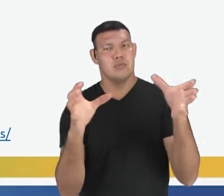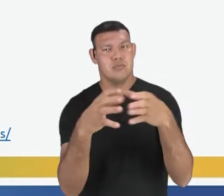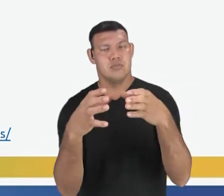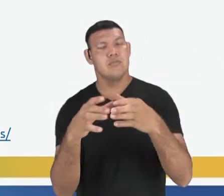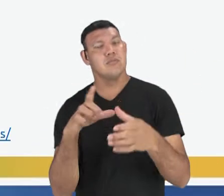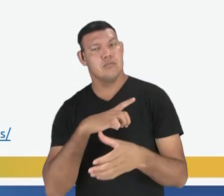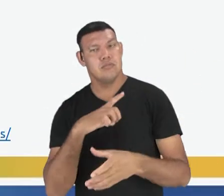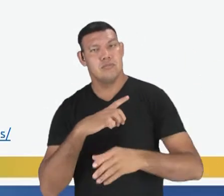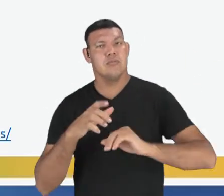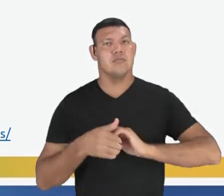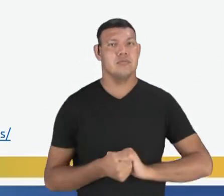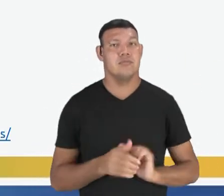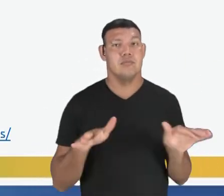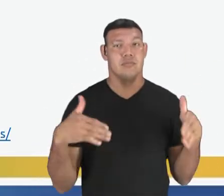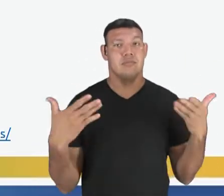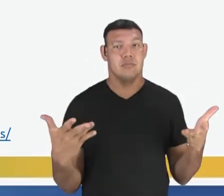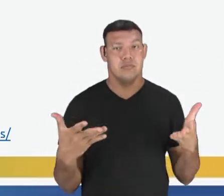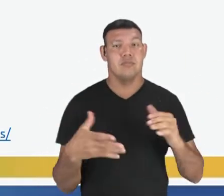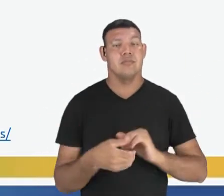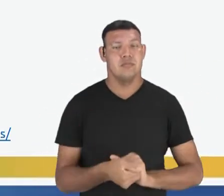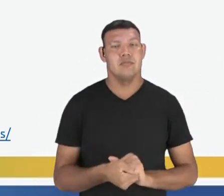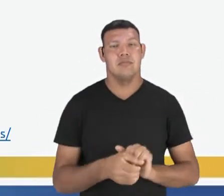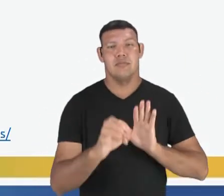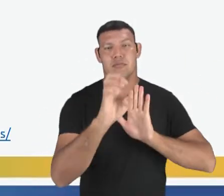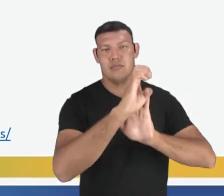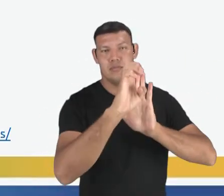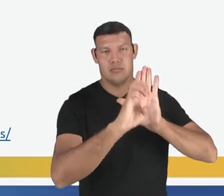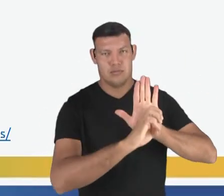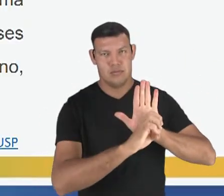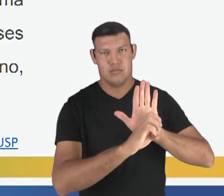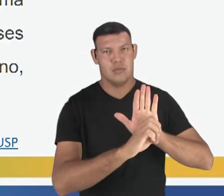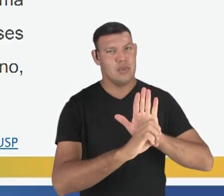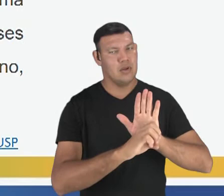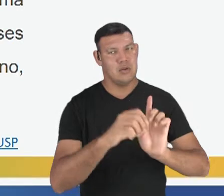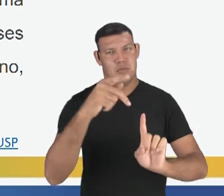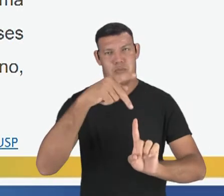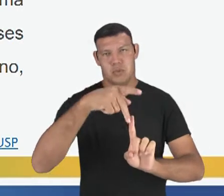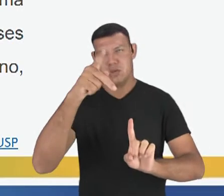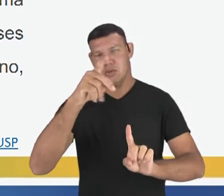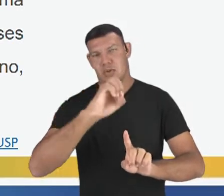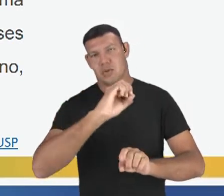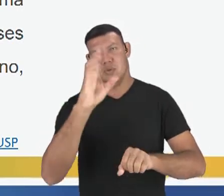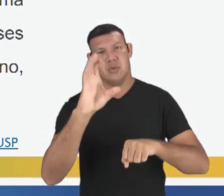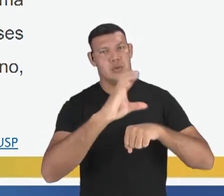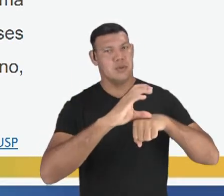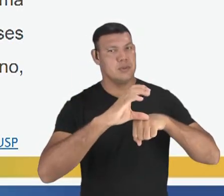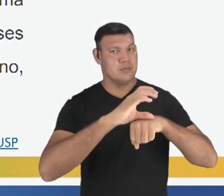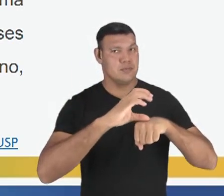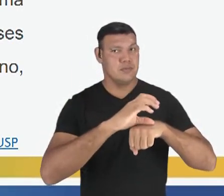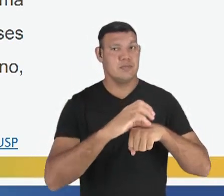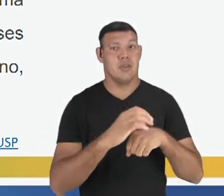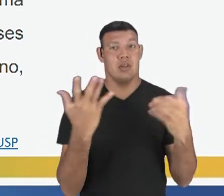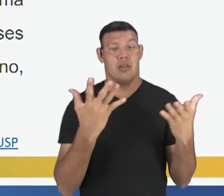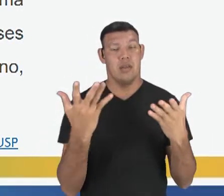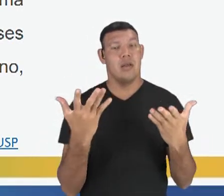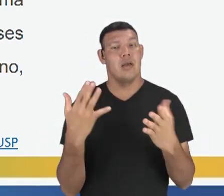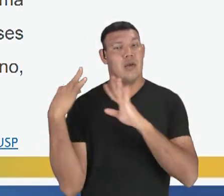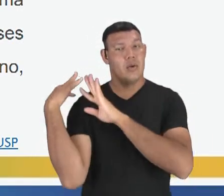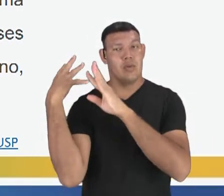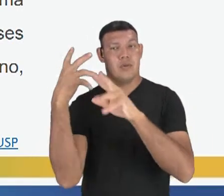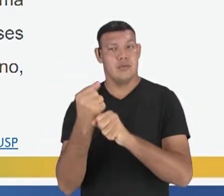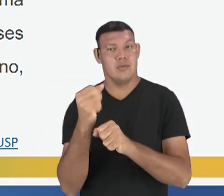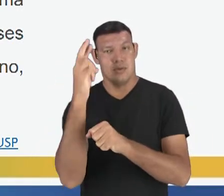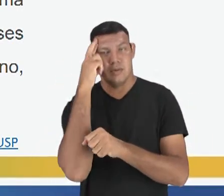Então, não tem um estatuto ou uma carta de princípio como os outros. Vamos fazer um breve histórico então sobre